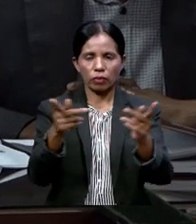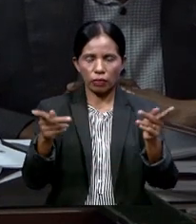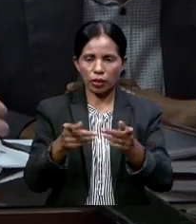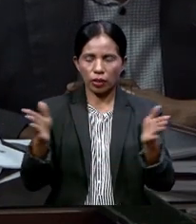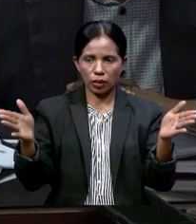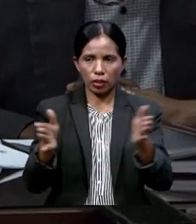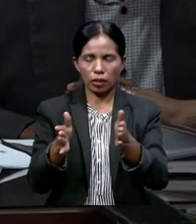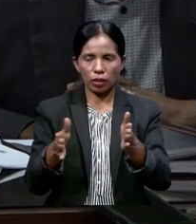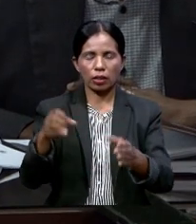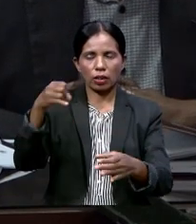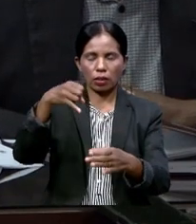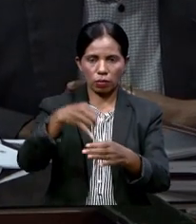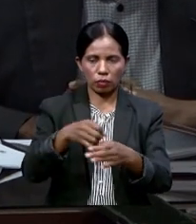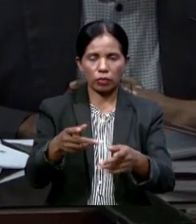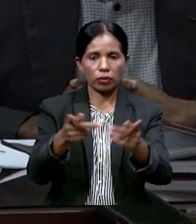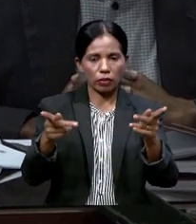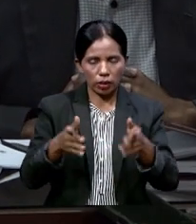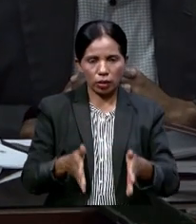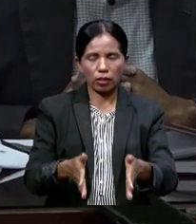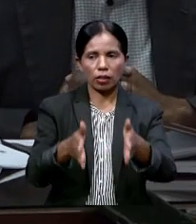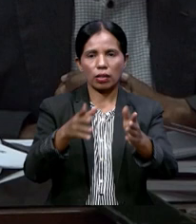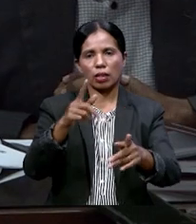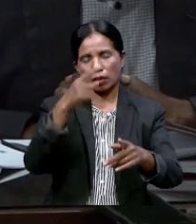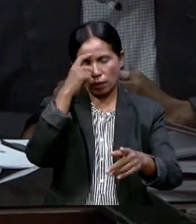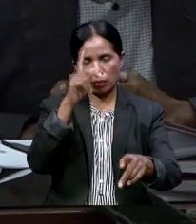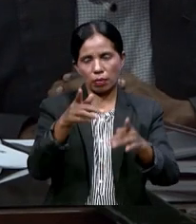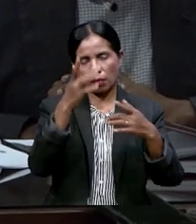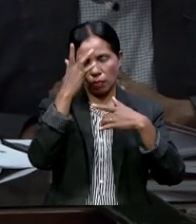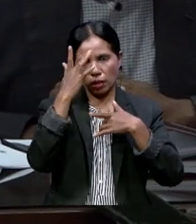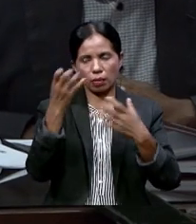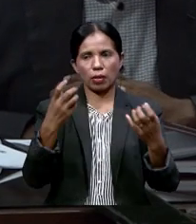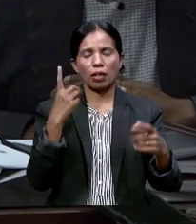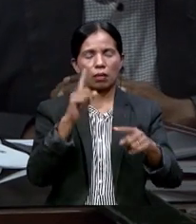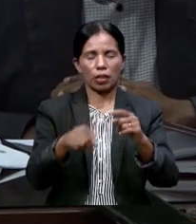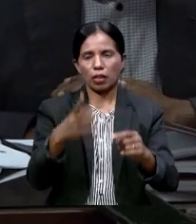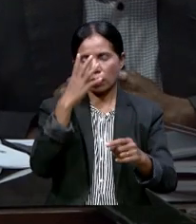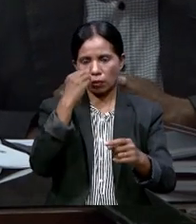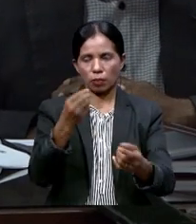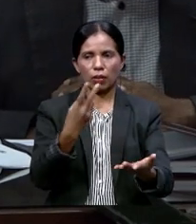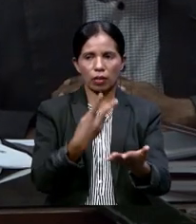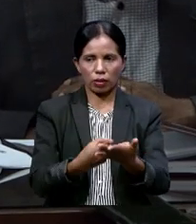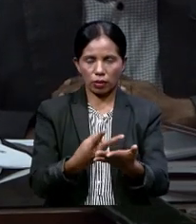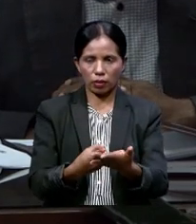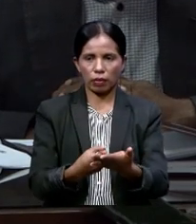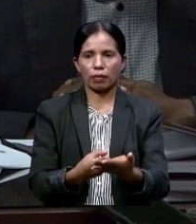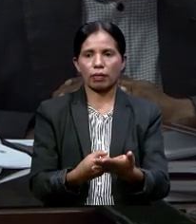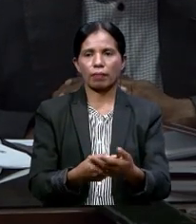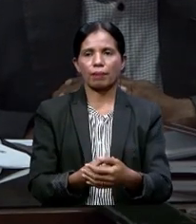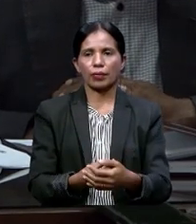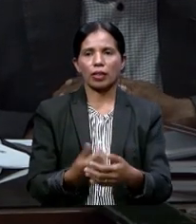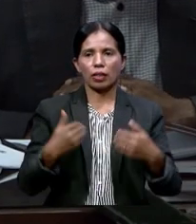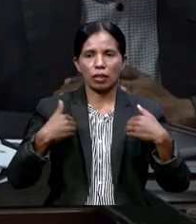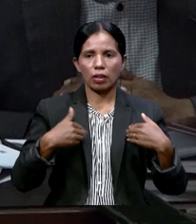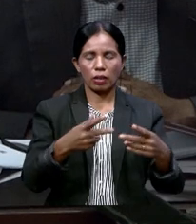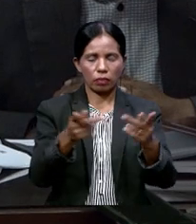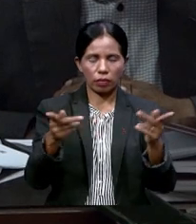neve e incluimos corridor. Tapi pasien te barak ba ita label husik ni toba herai even nia iha ona be espasio ki